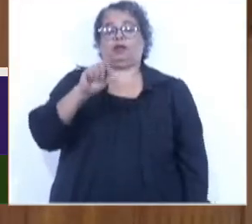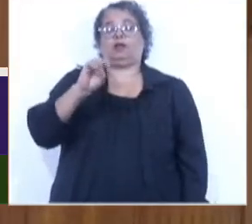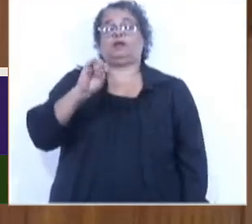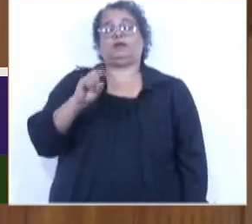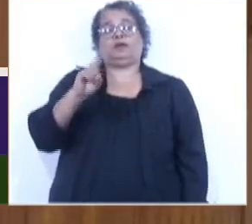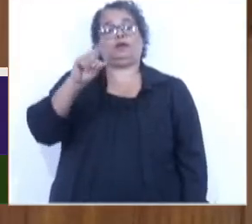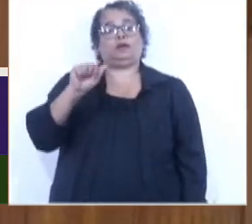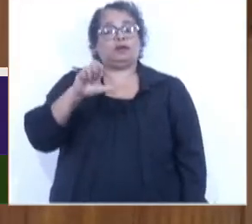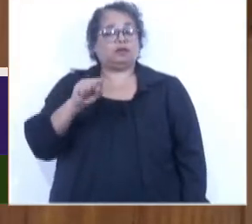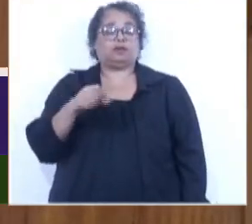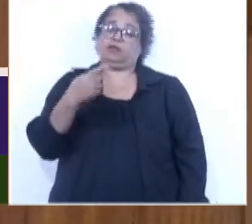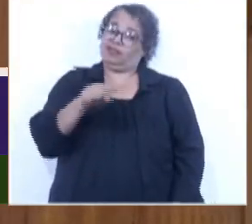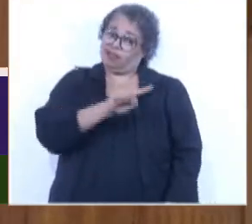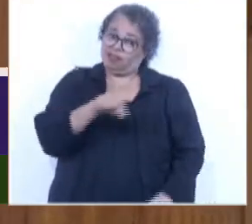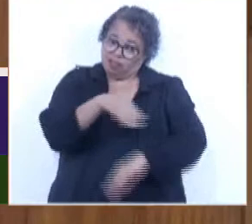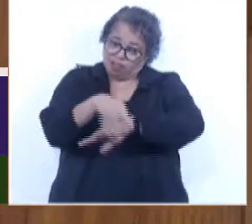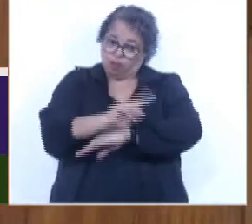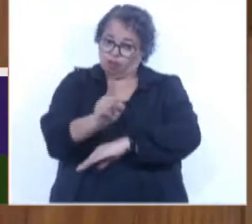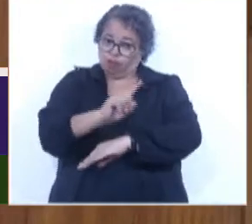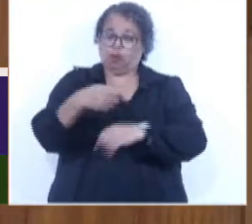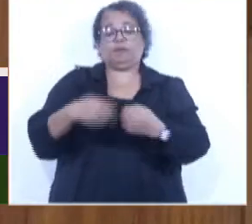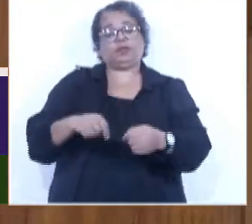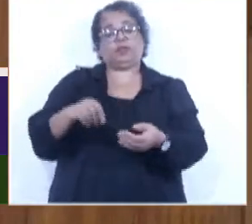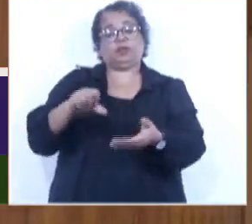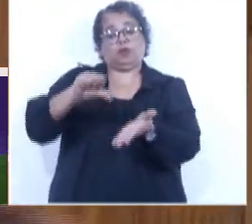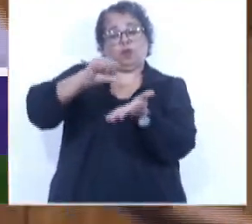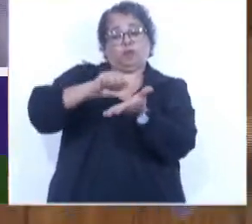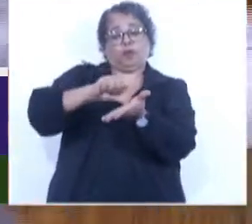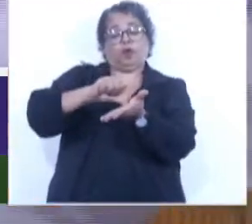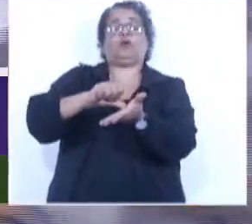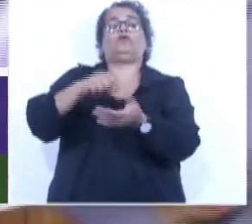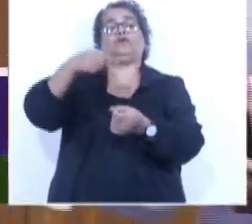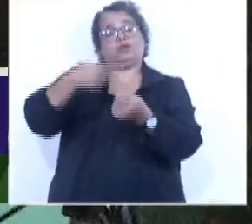carnaval na Avenida balaiadas no carnaval tem que acontecer na região central